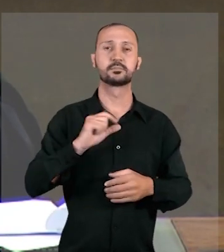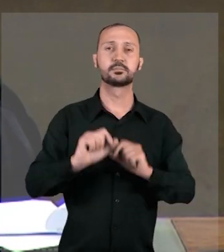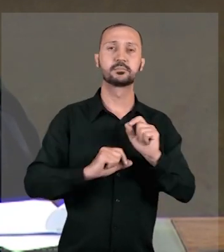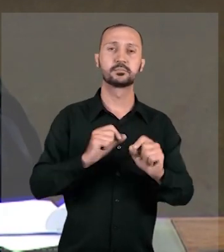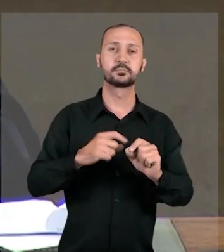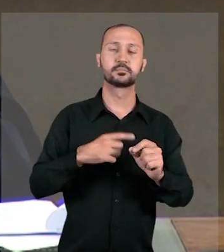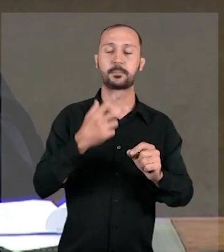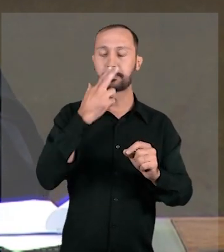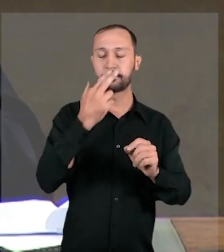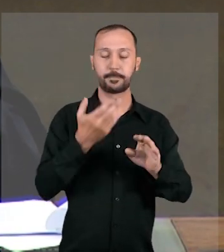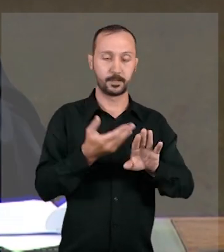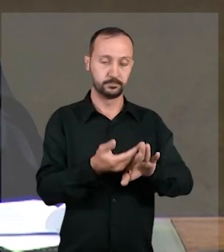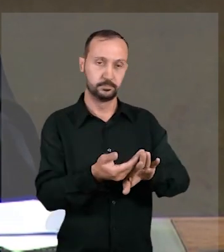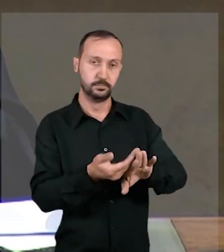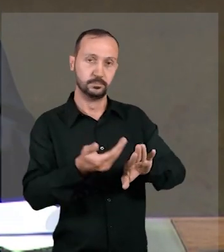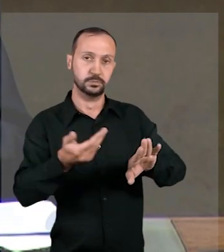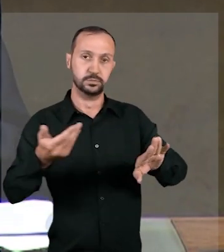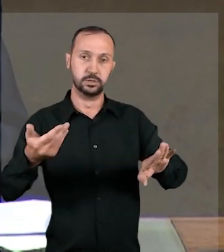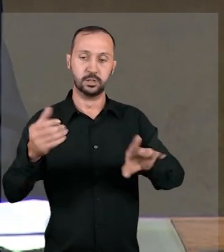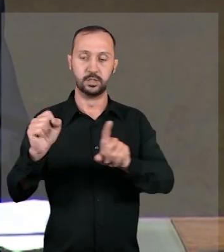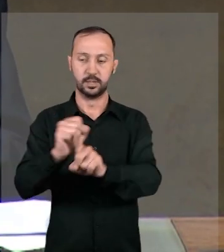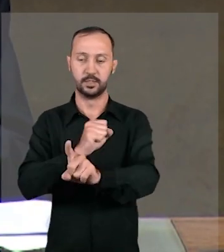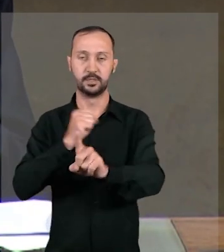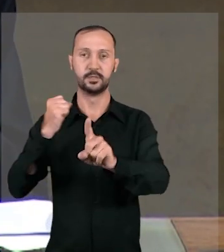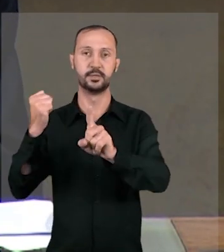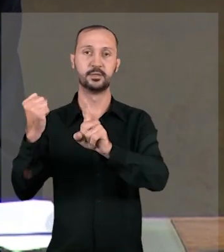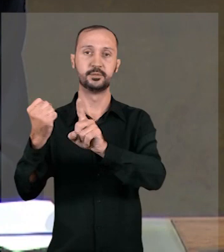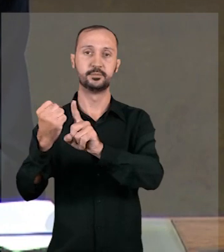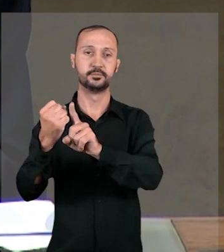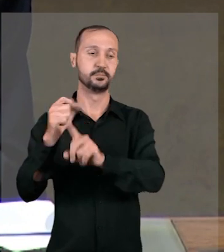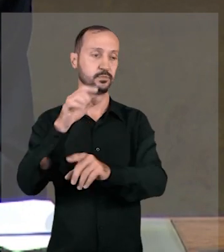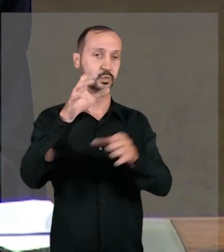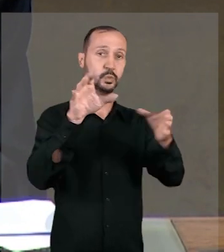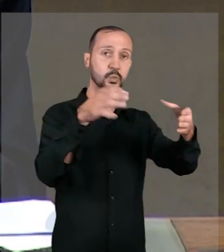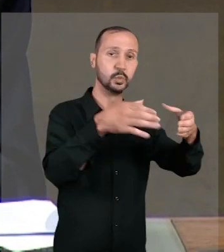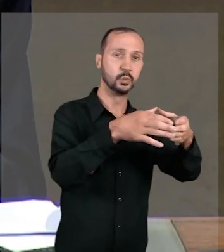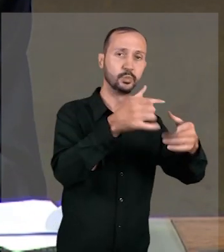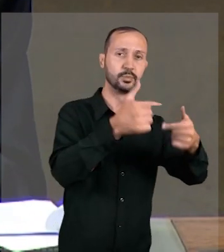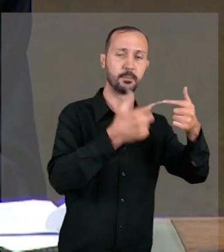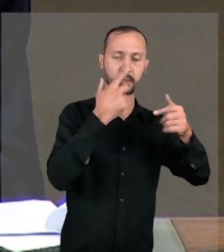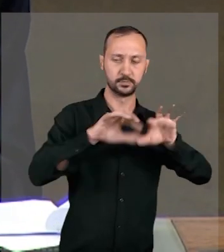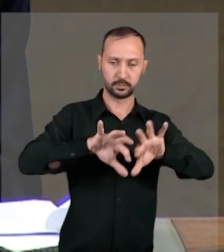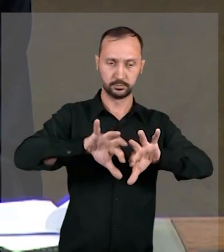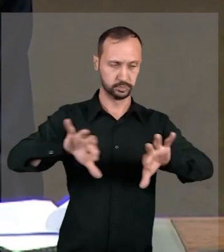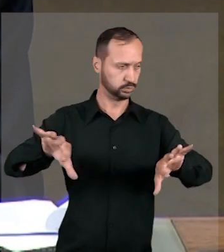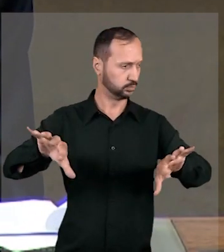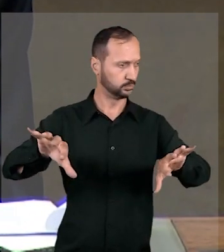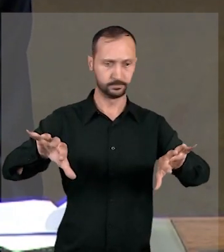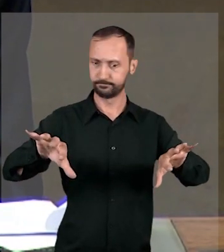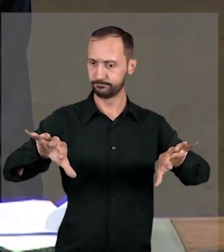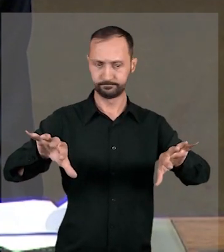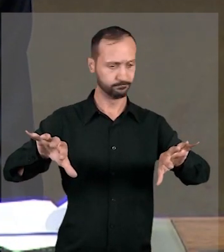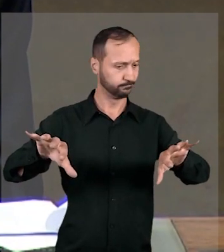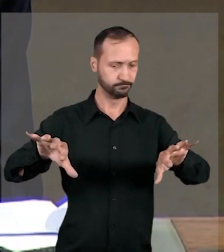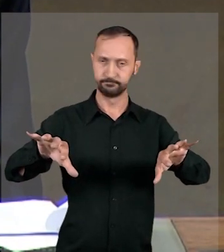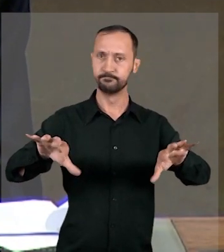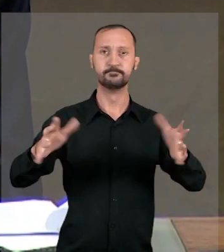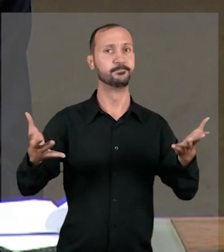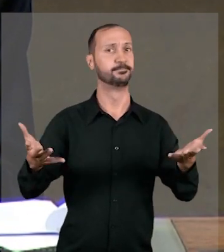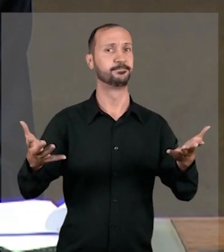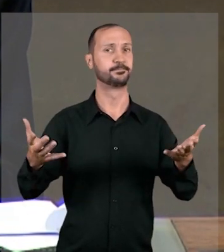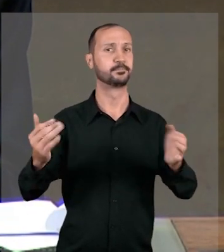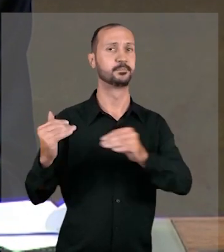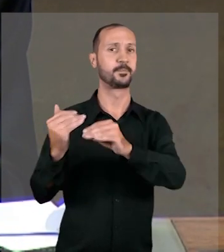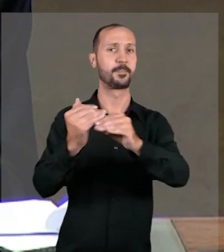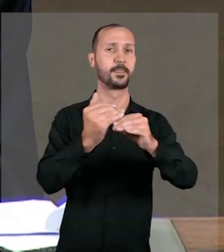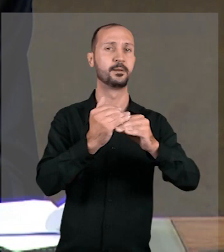razoável descolamento entre a sociedade civil e a classe política. E, numa